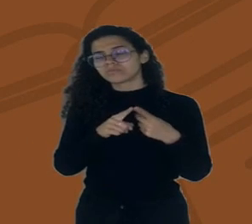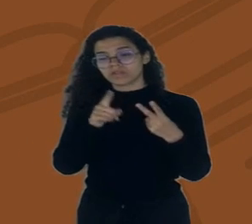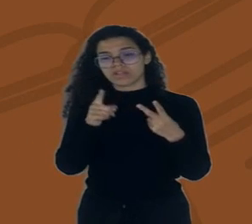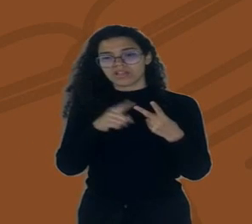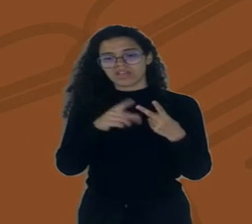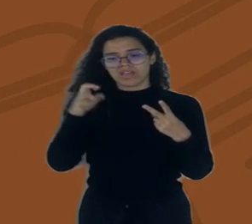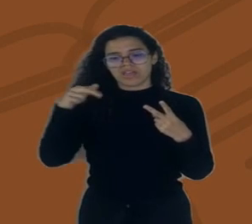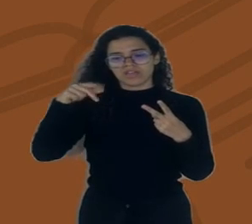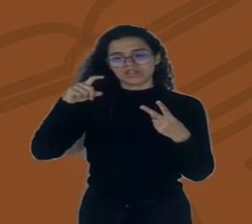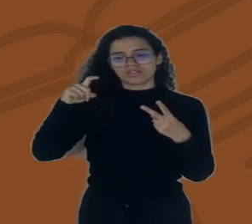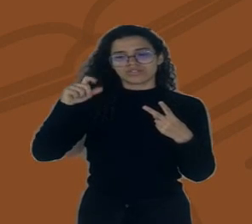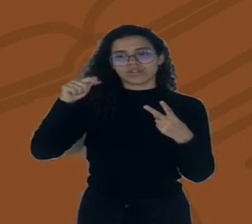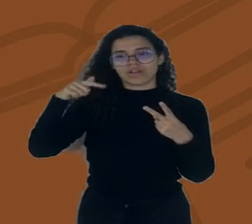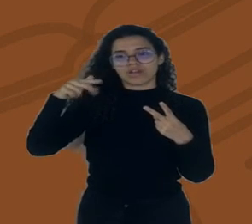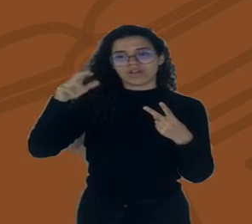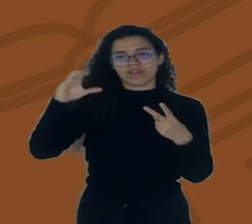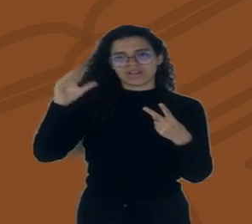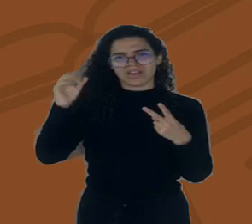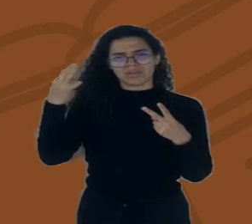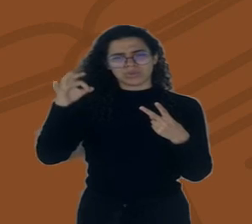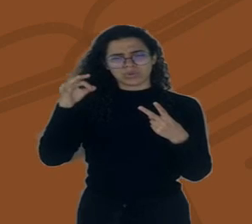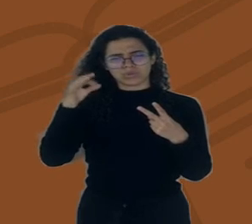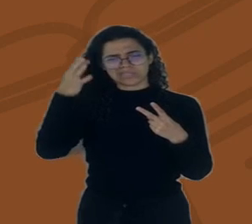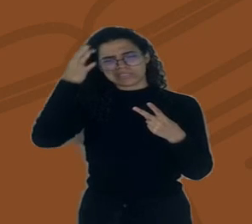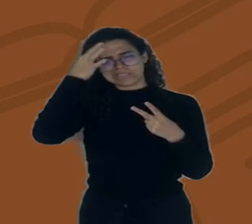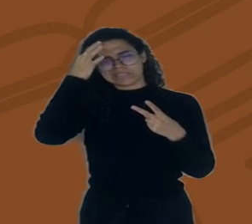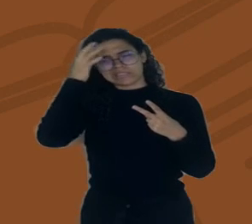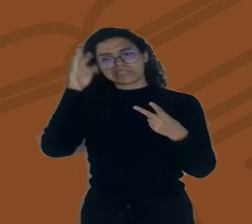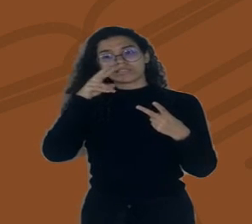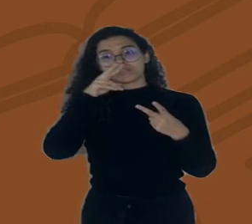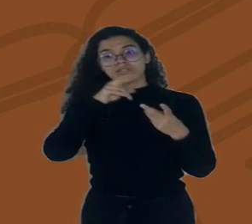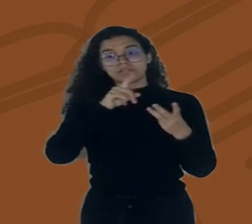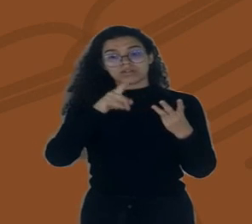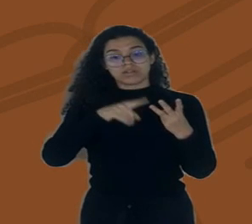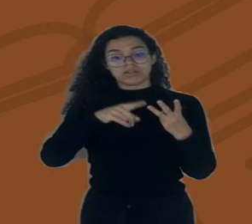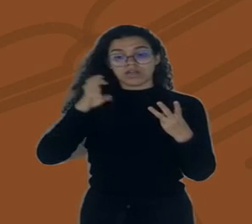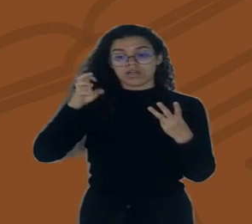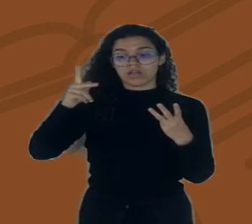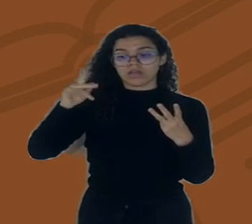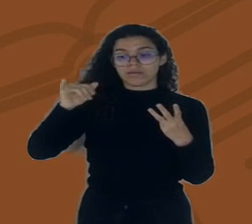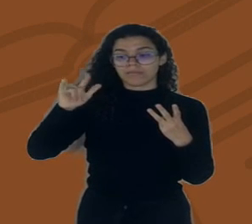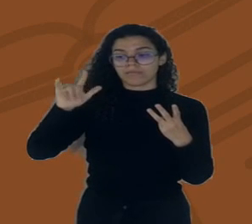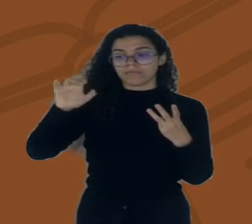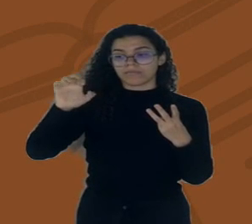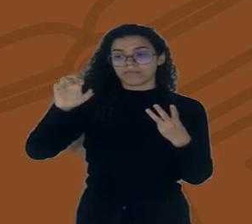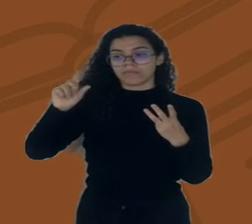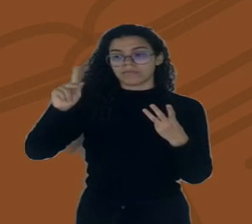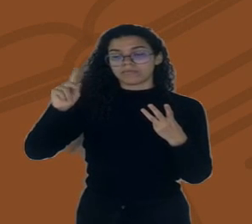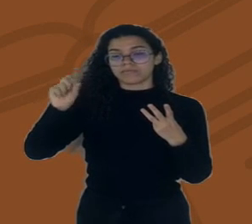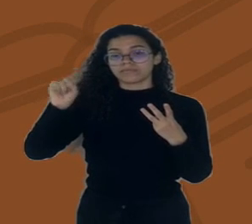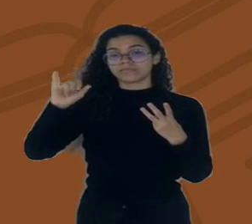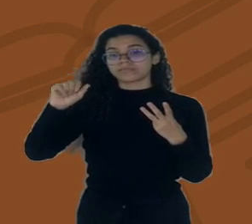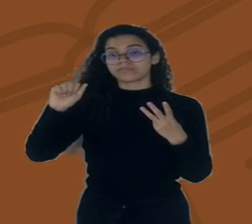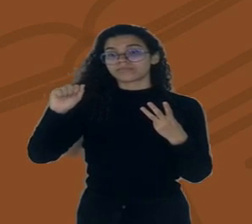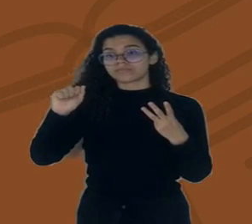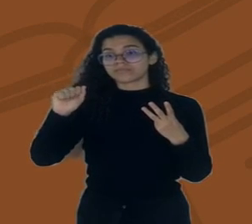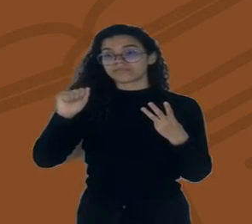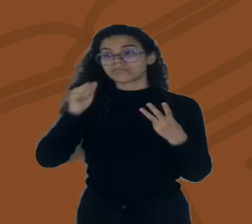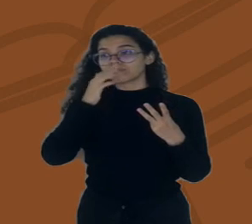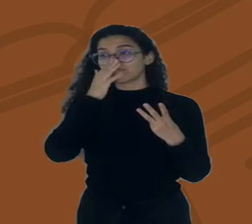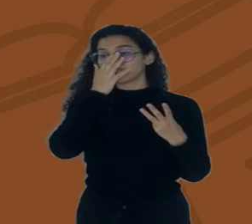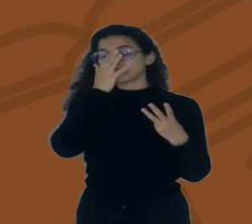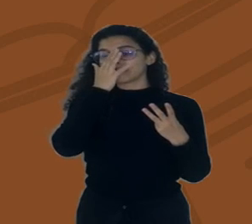Será que a enxaqueca afeta o sistema nervoso? A epilepsia, será que afeta o sistema nervoso?